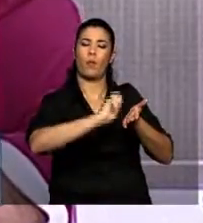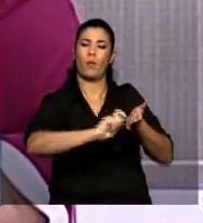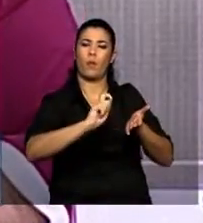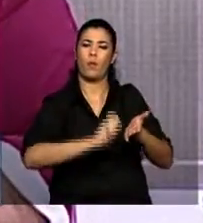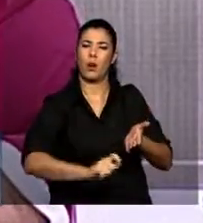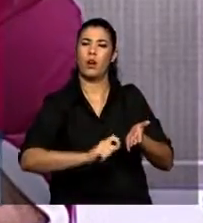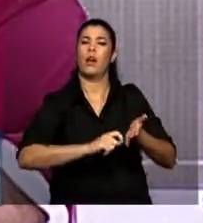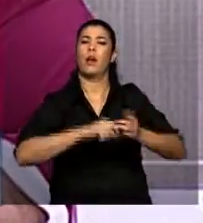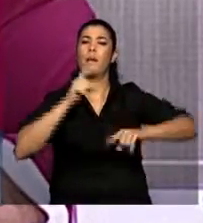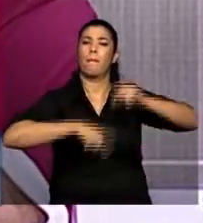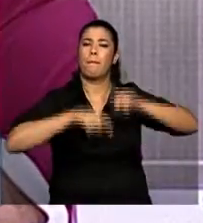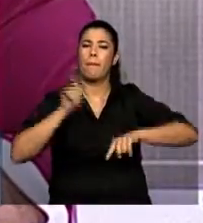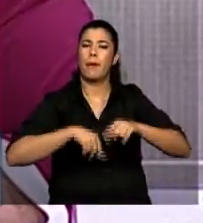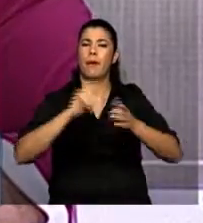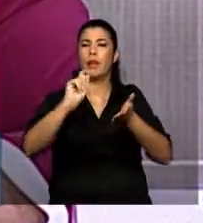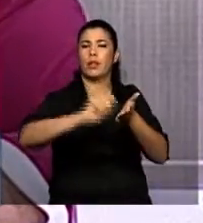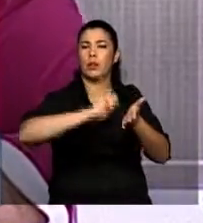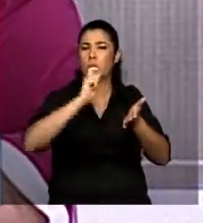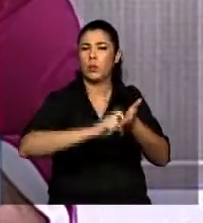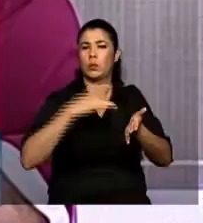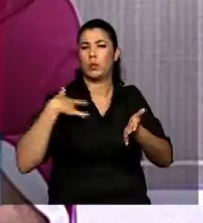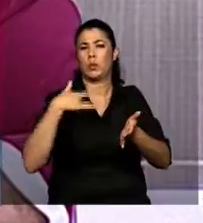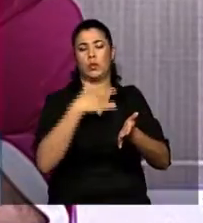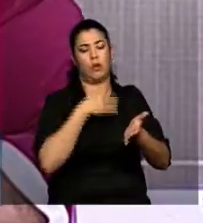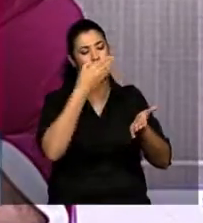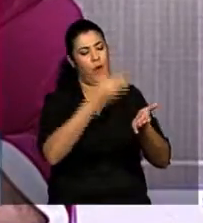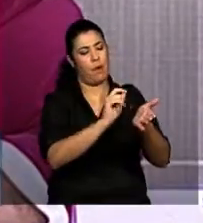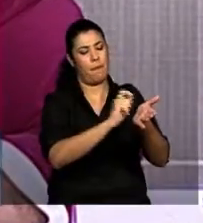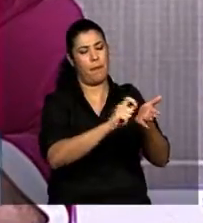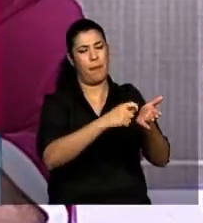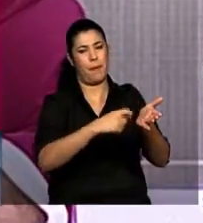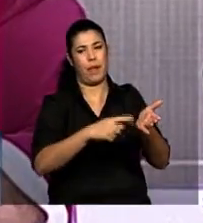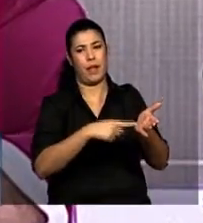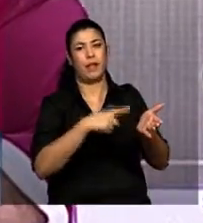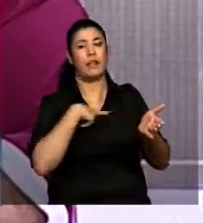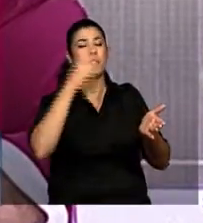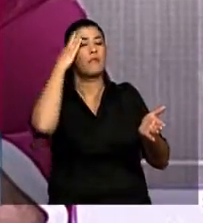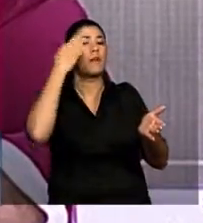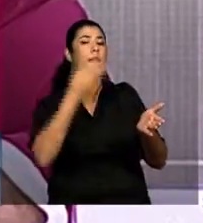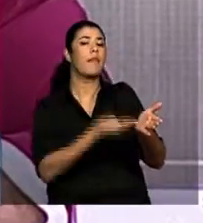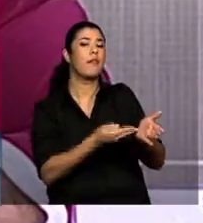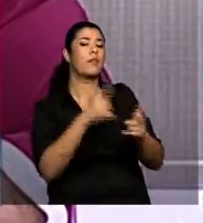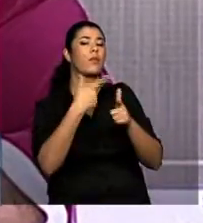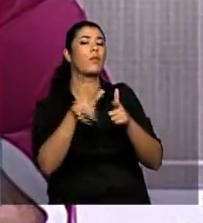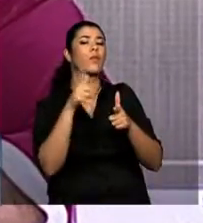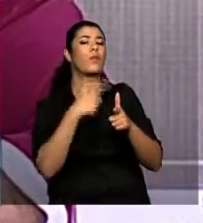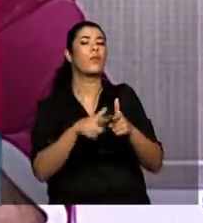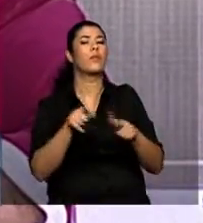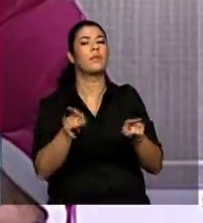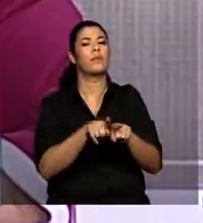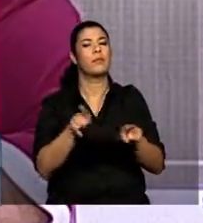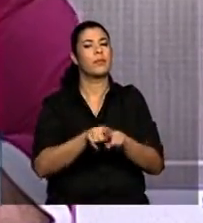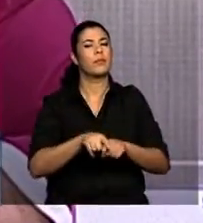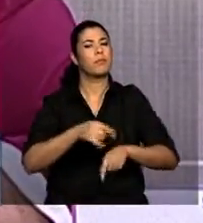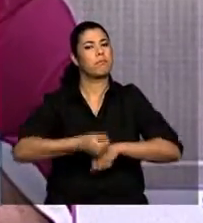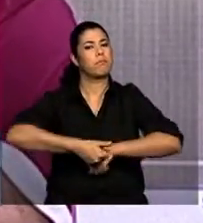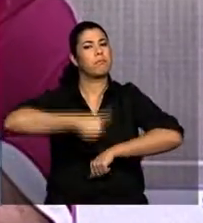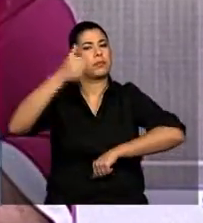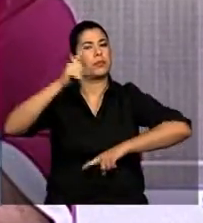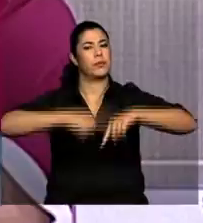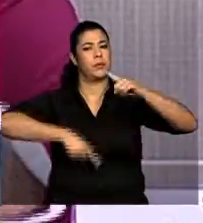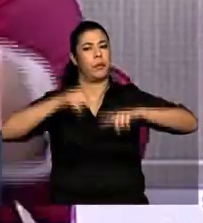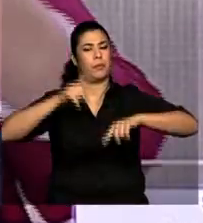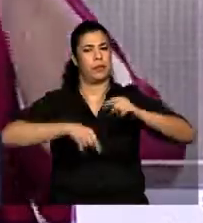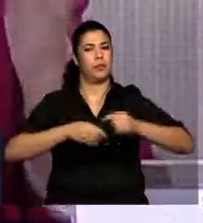no registro, para a gente ter a dimensão do problema e poder construir cada vez mais as